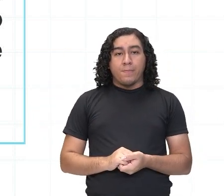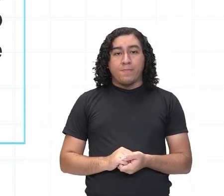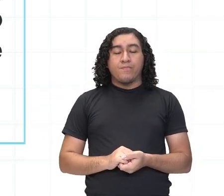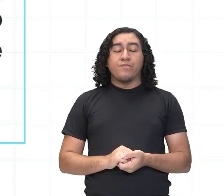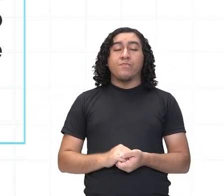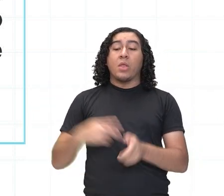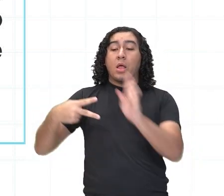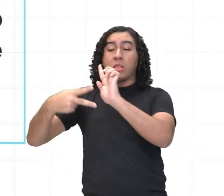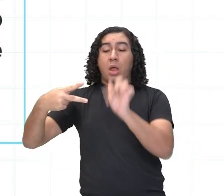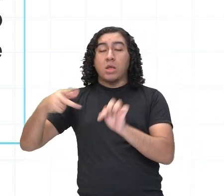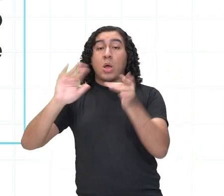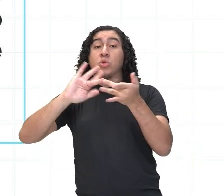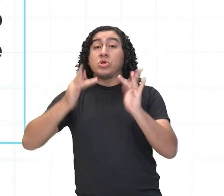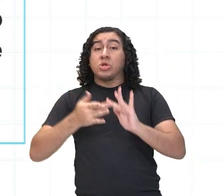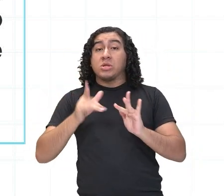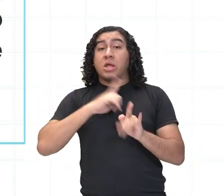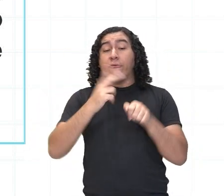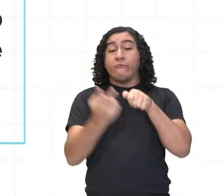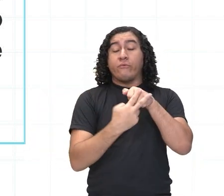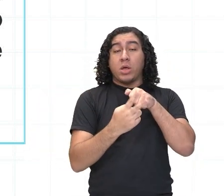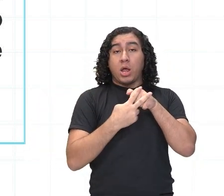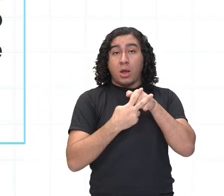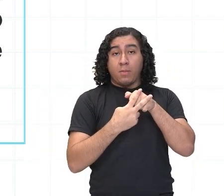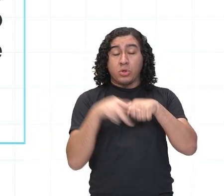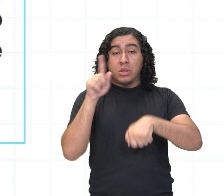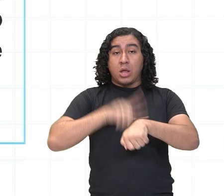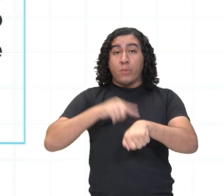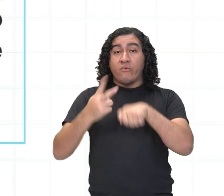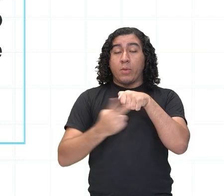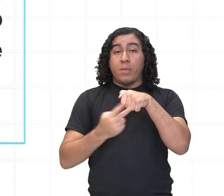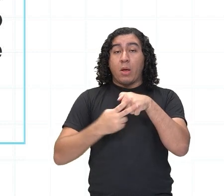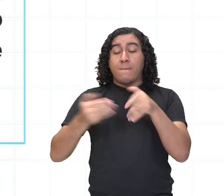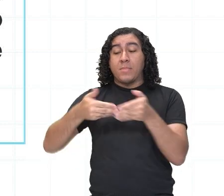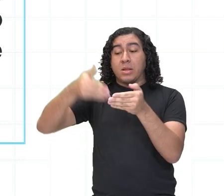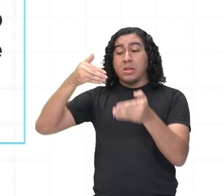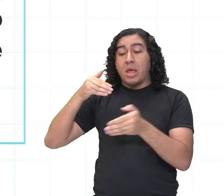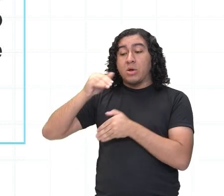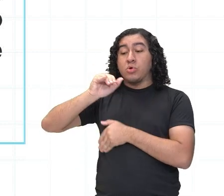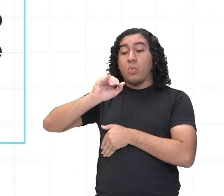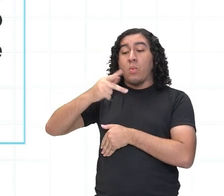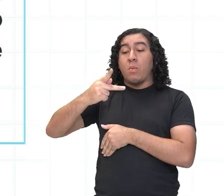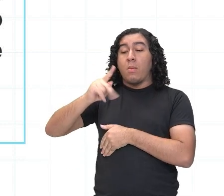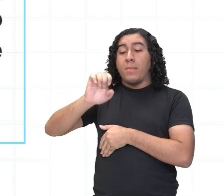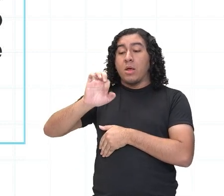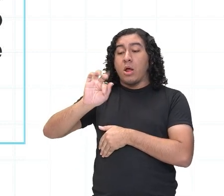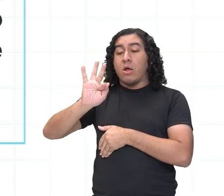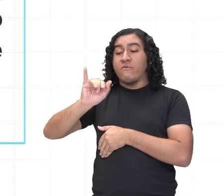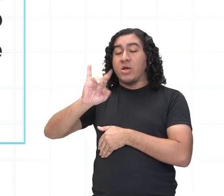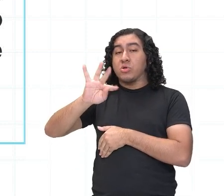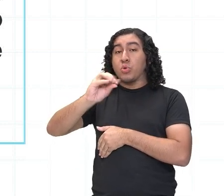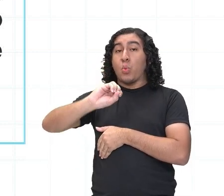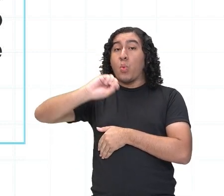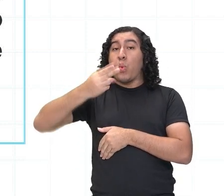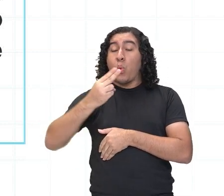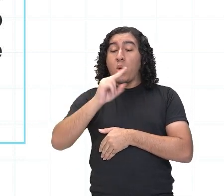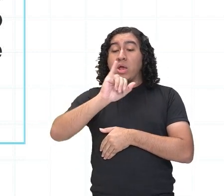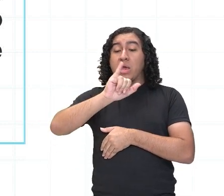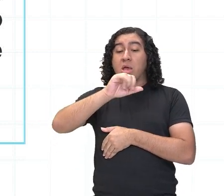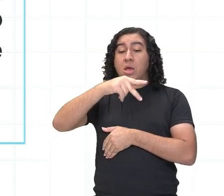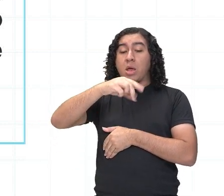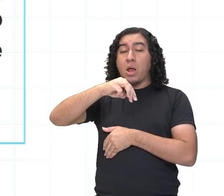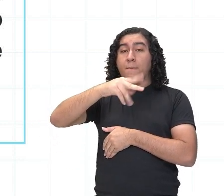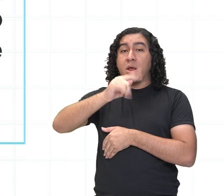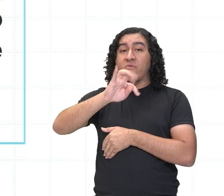empregados verbos no pretérito perfeito ou imperfeito e circunstâncias temporais